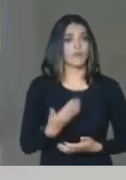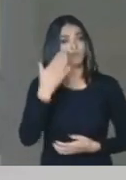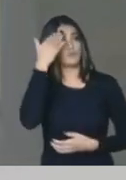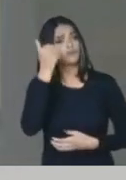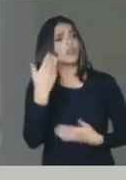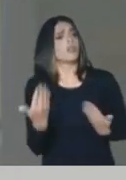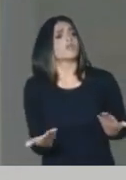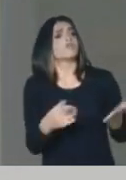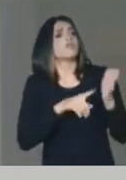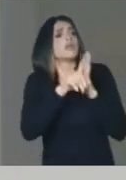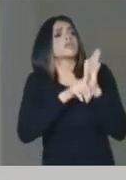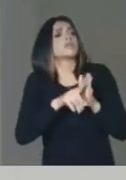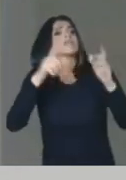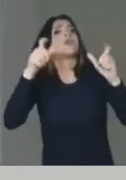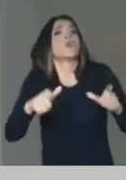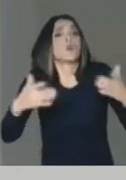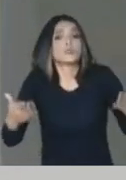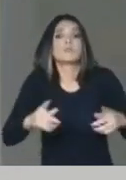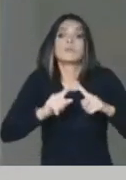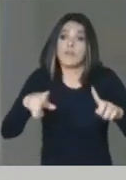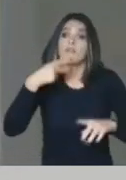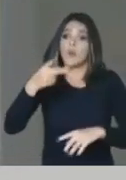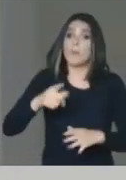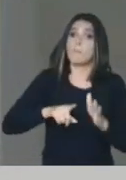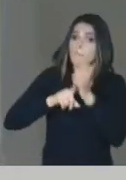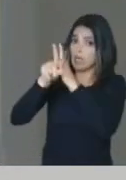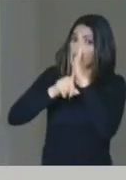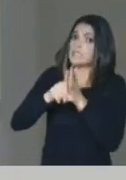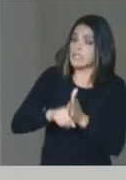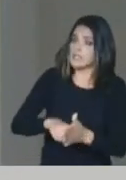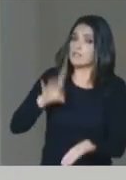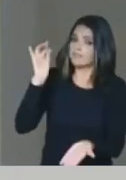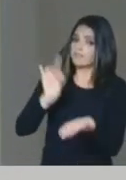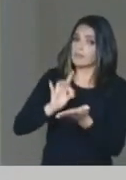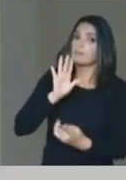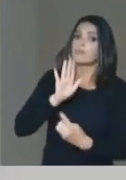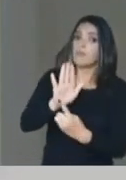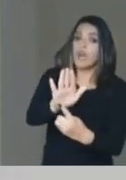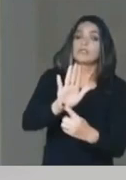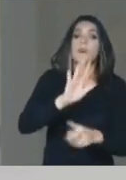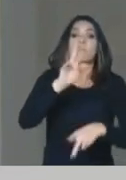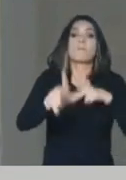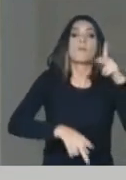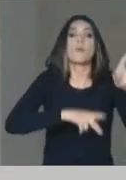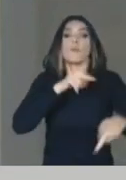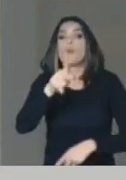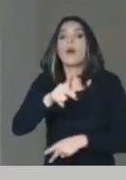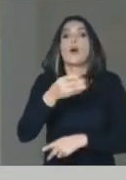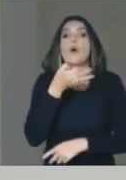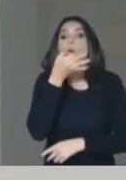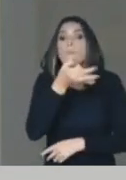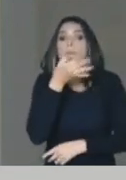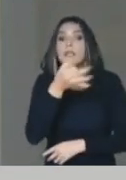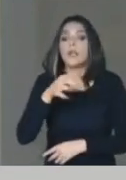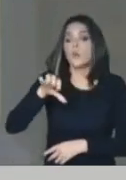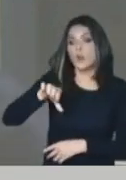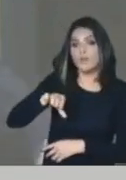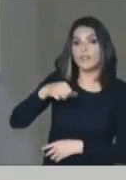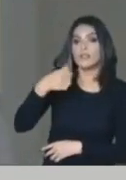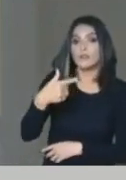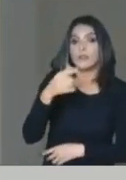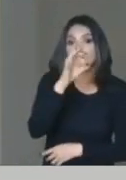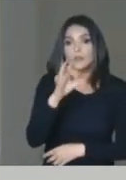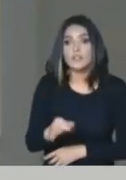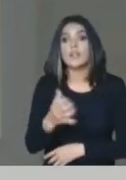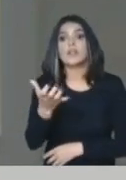de onde tiram essas pesquisas, mas existe uma pesquisa que demonstra, sim, que 92% da população é a favor da